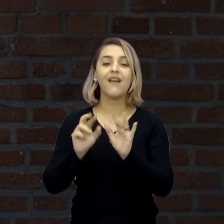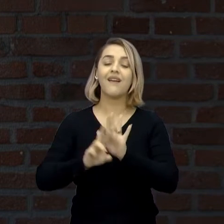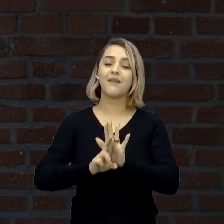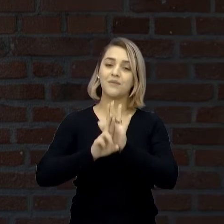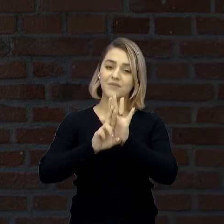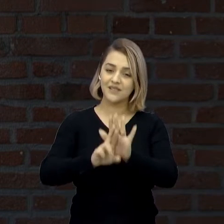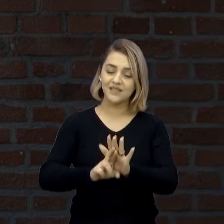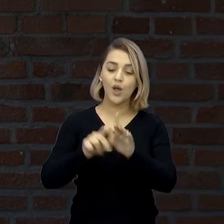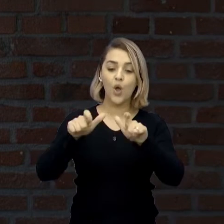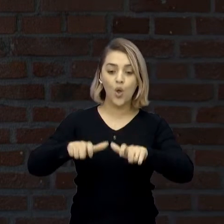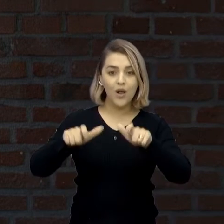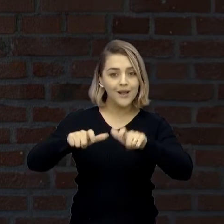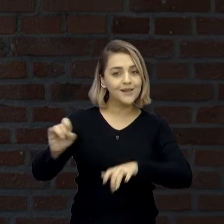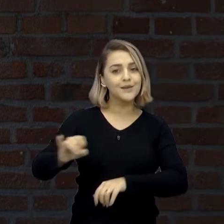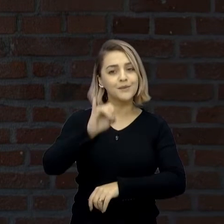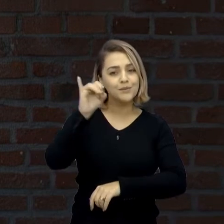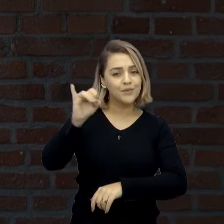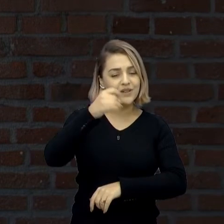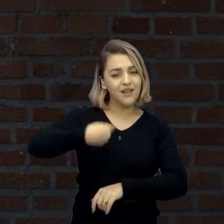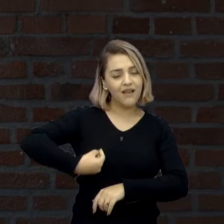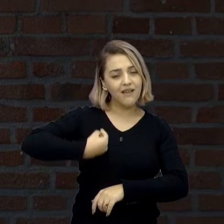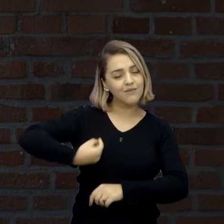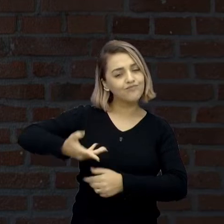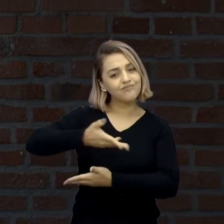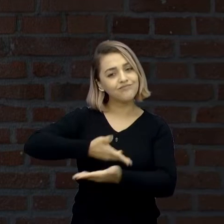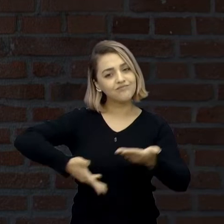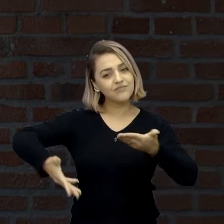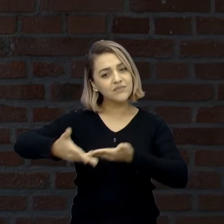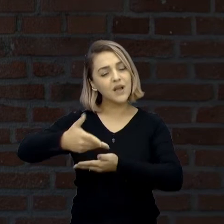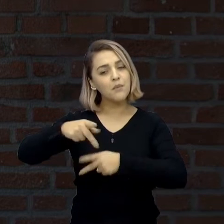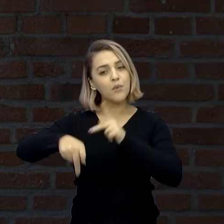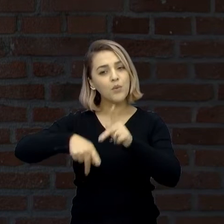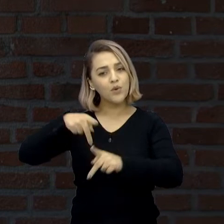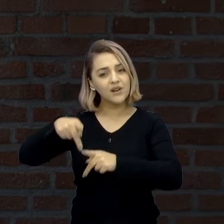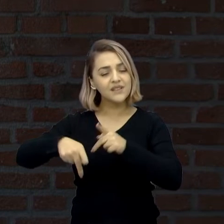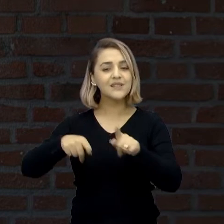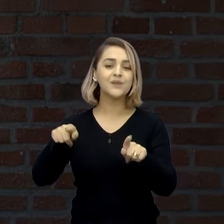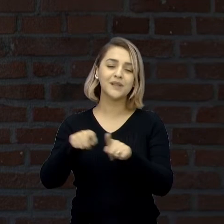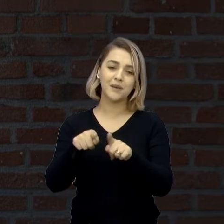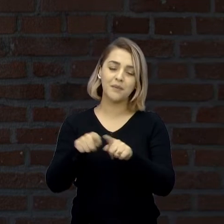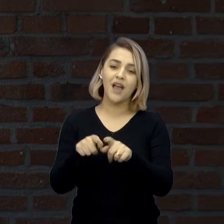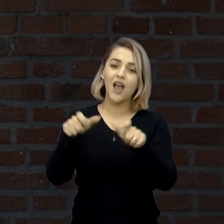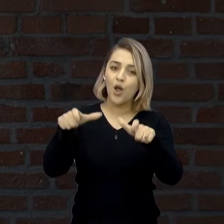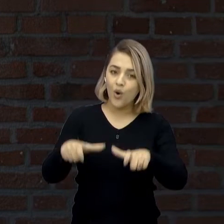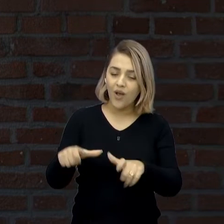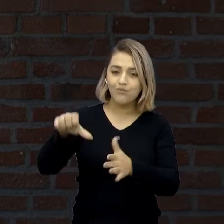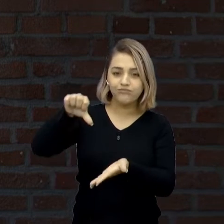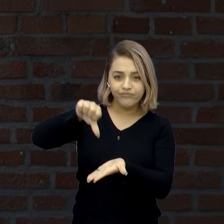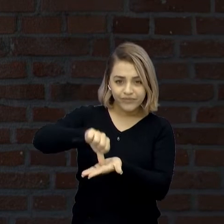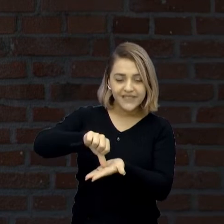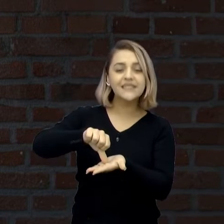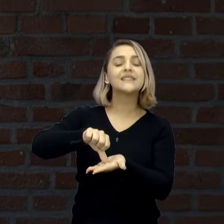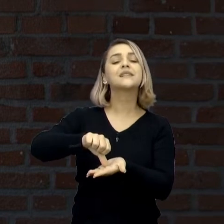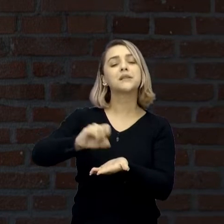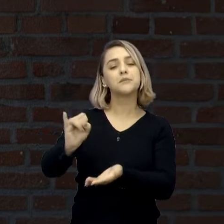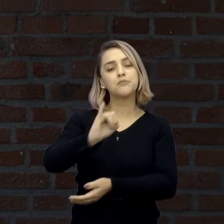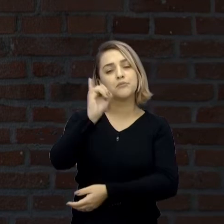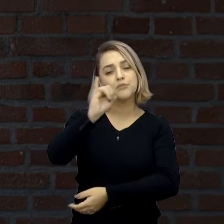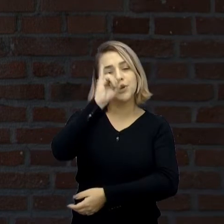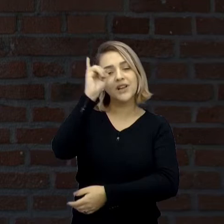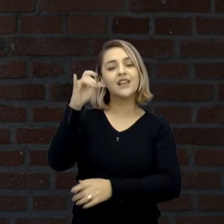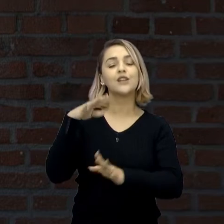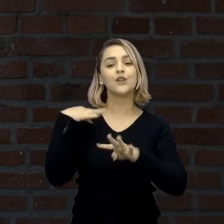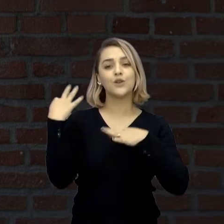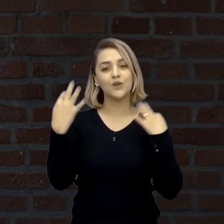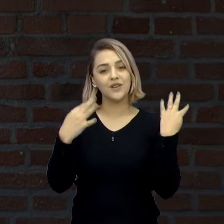importante espaço de vivência da população local, além de ser um ponto turístico importante e representar